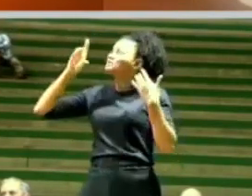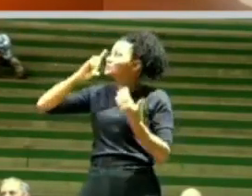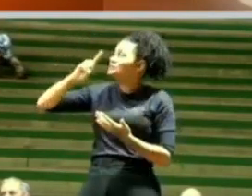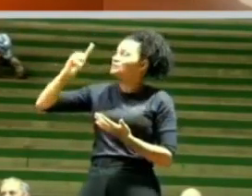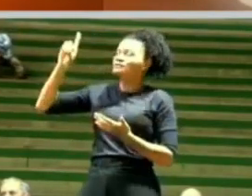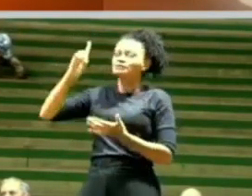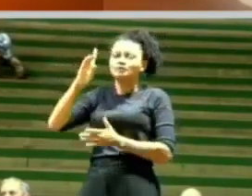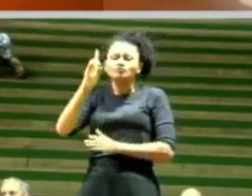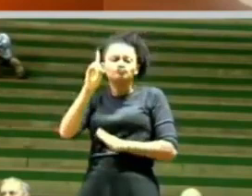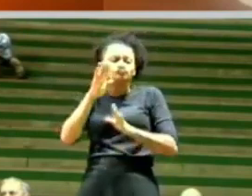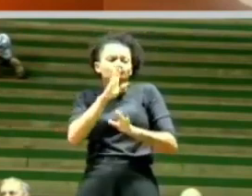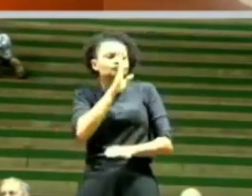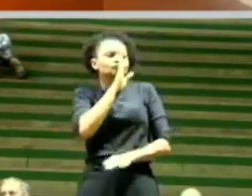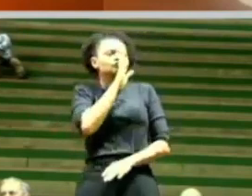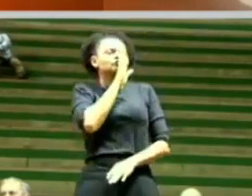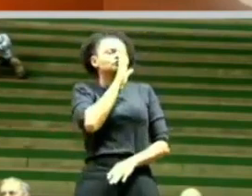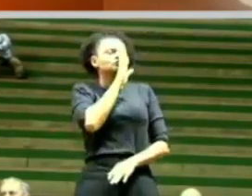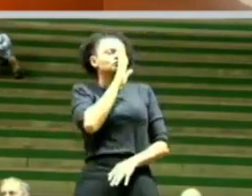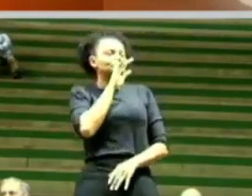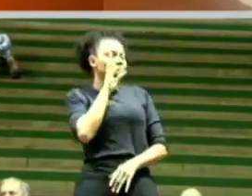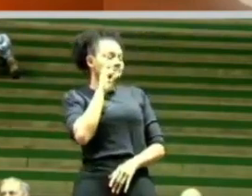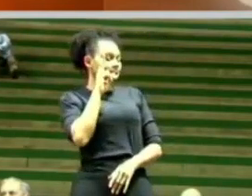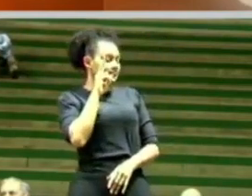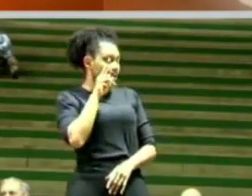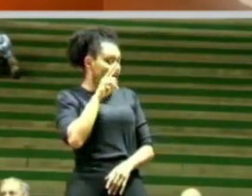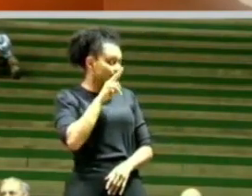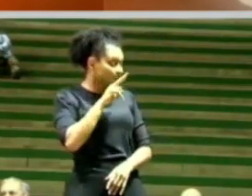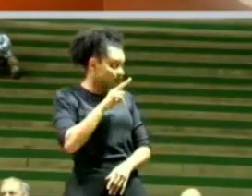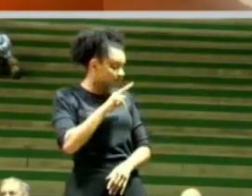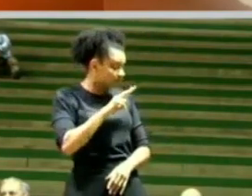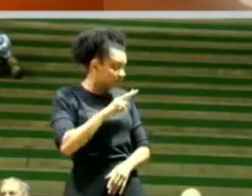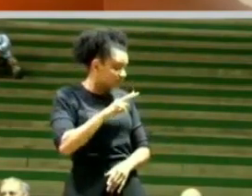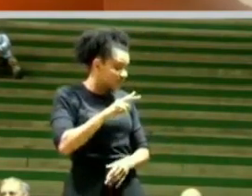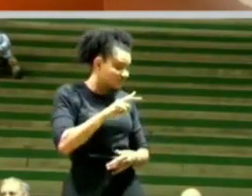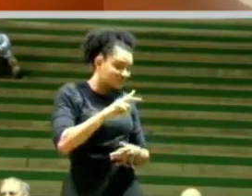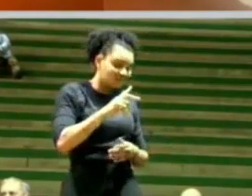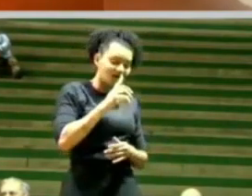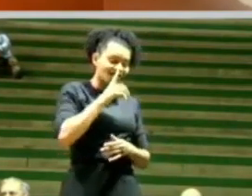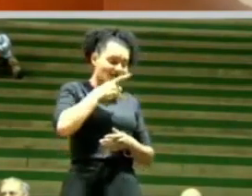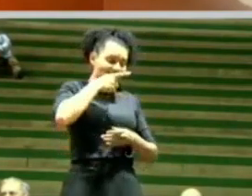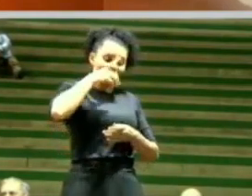em silêncio, agora começa a falar.